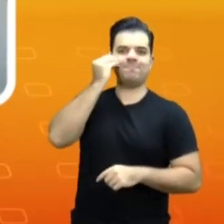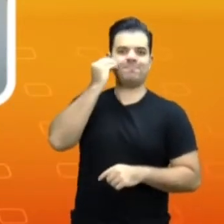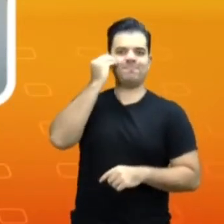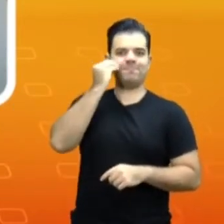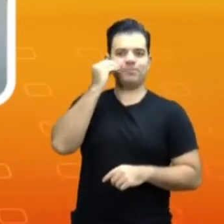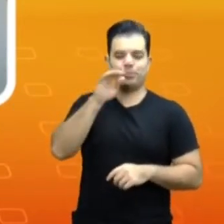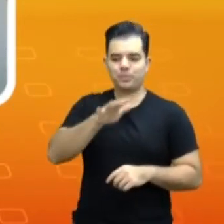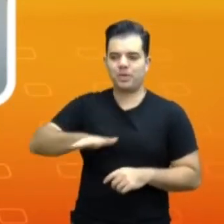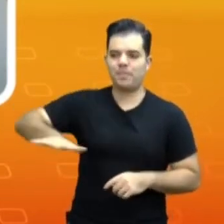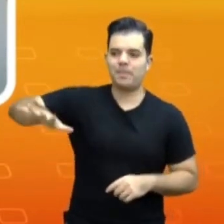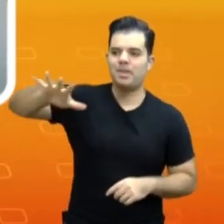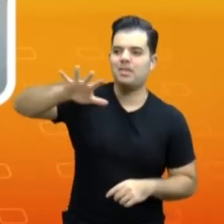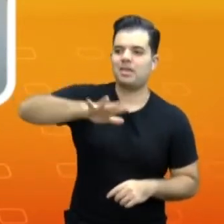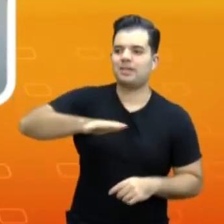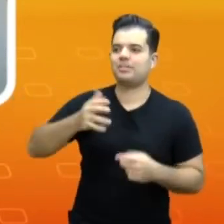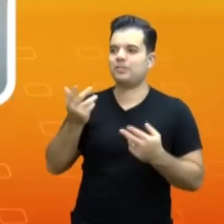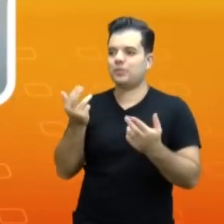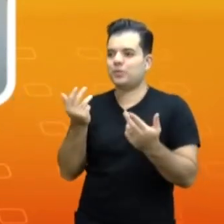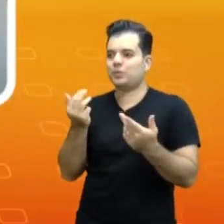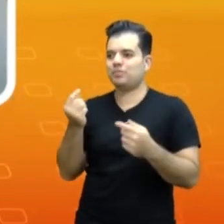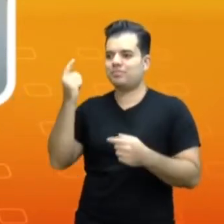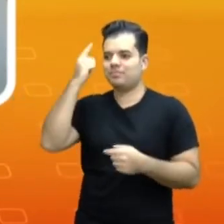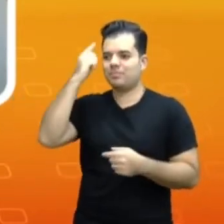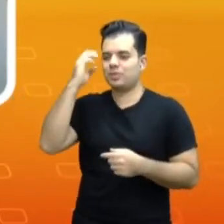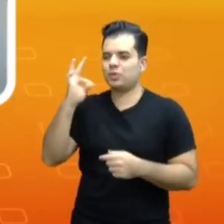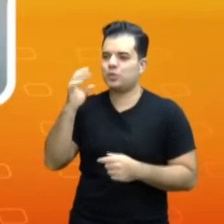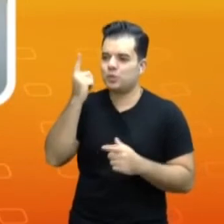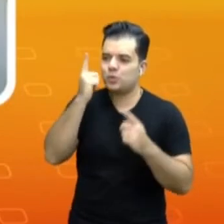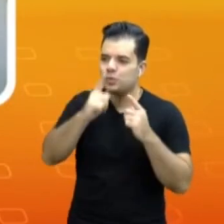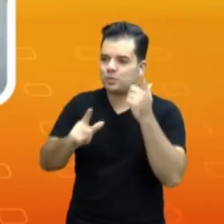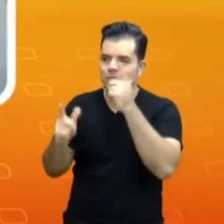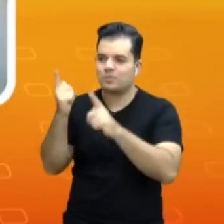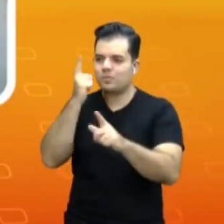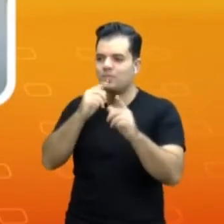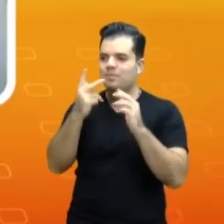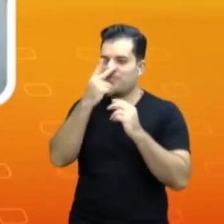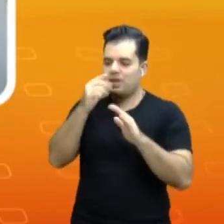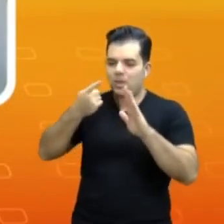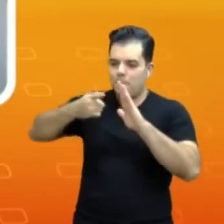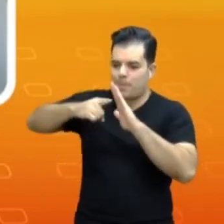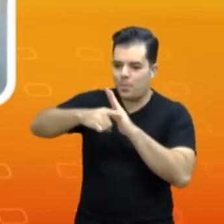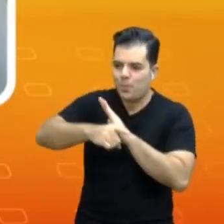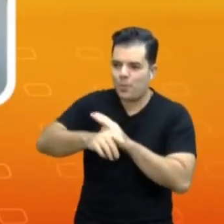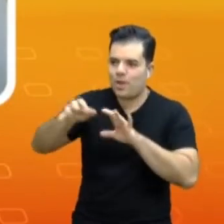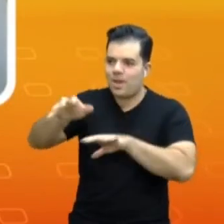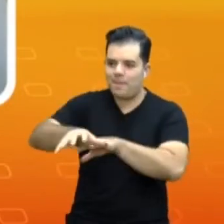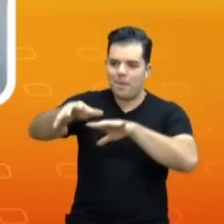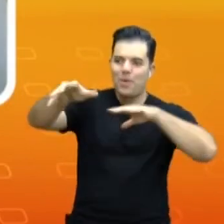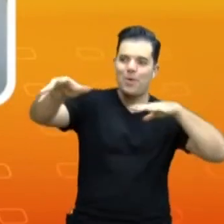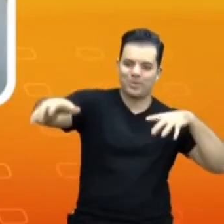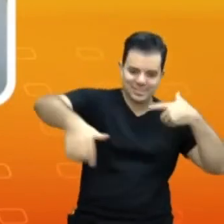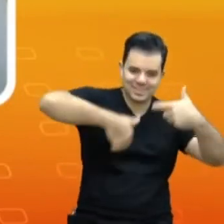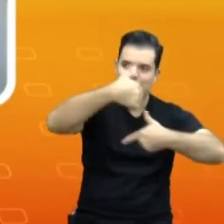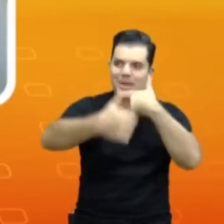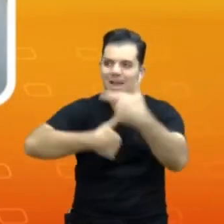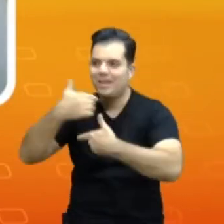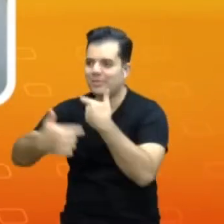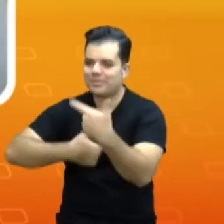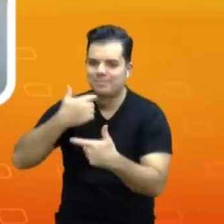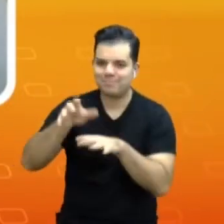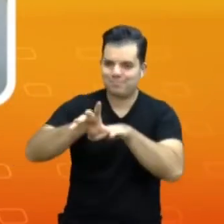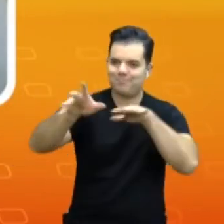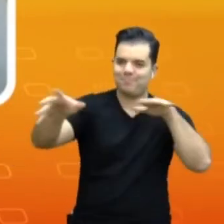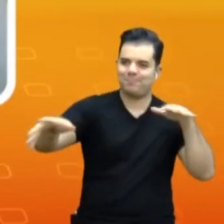o mesmo ambiente ali, digamos, de condições de aprofundar o remoto, como a gente